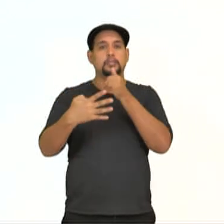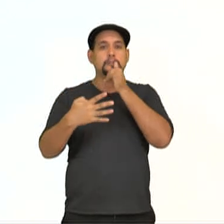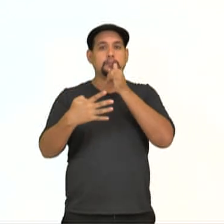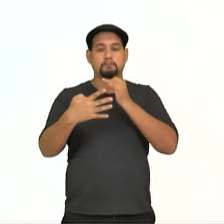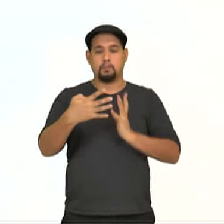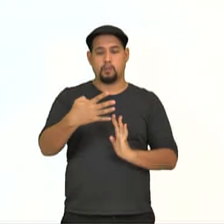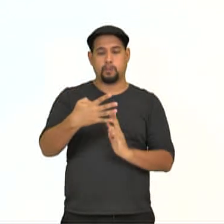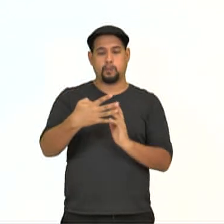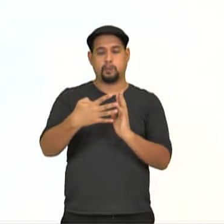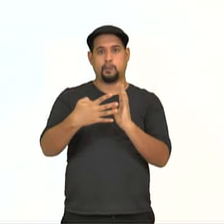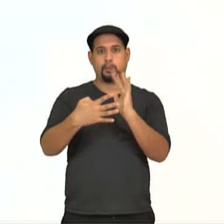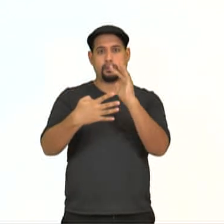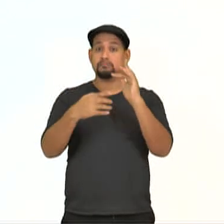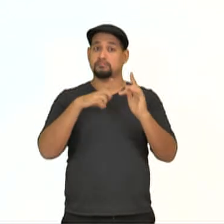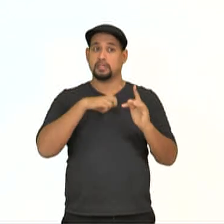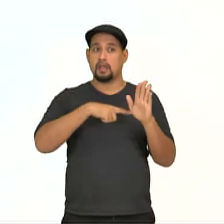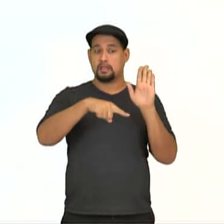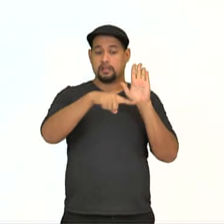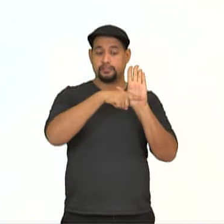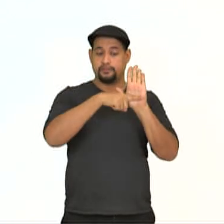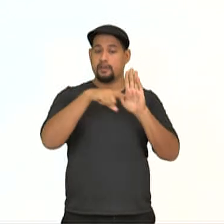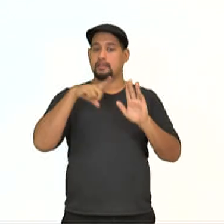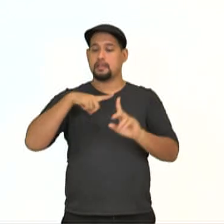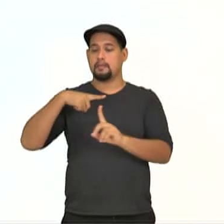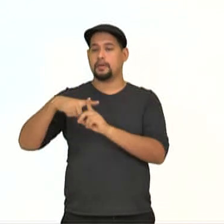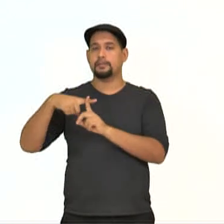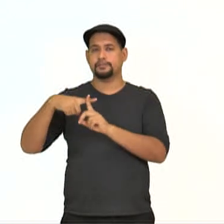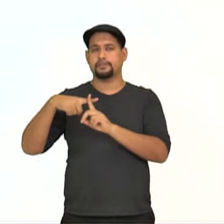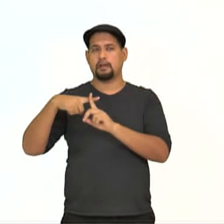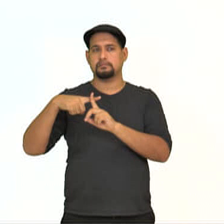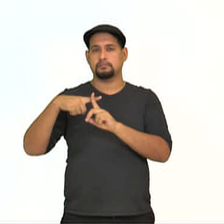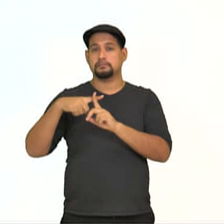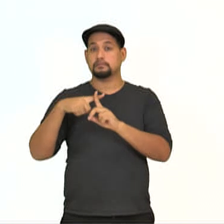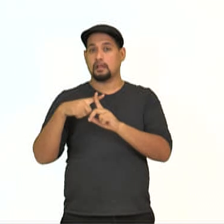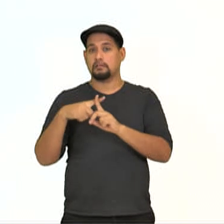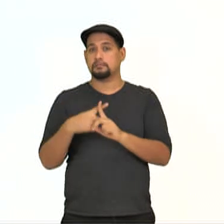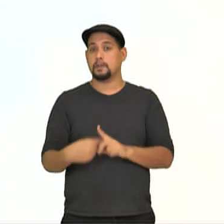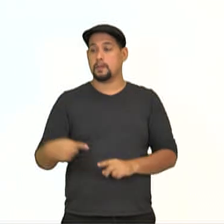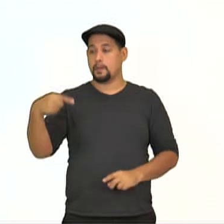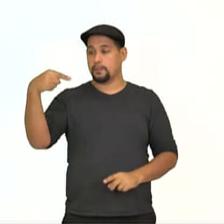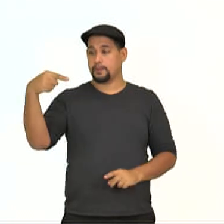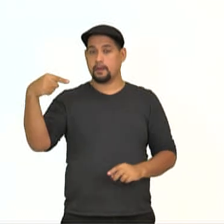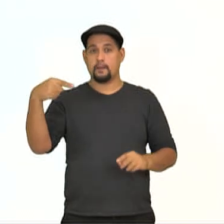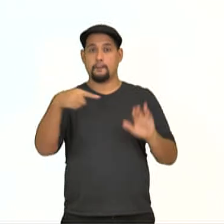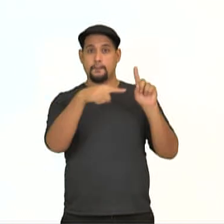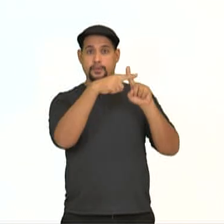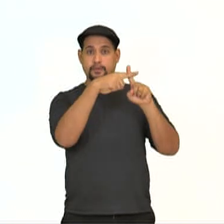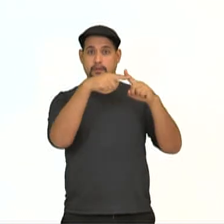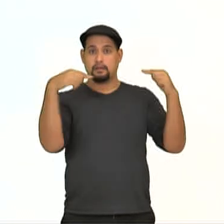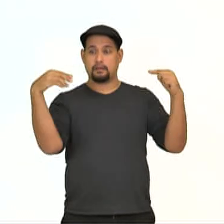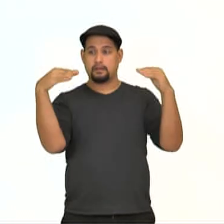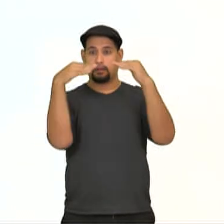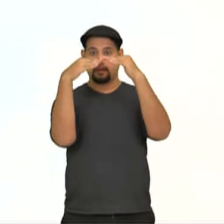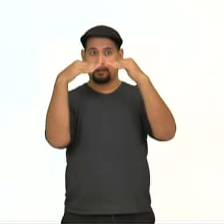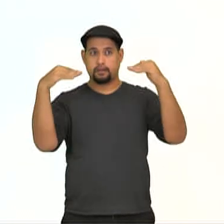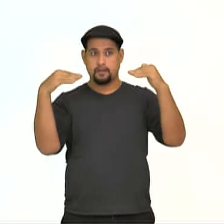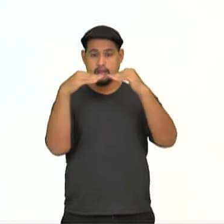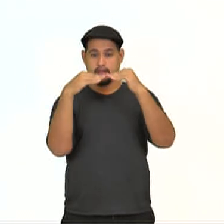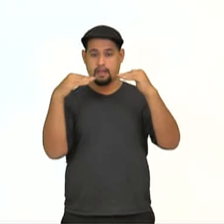tem aqui uma placa negativa, uma placa positiva. Linhas de campo saem da carga positiva, entram na negativa de forma